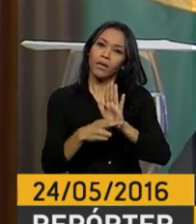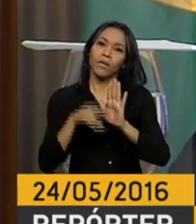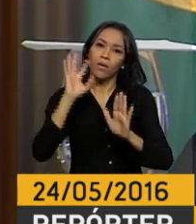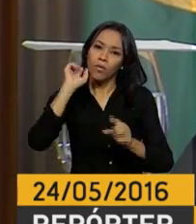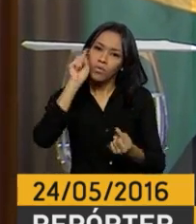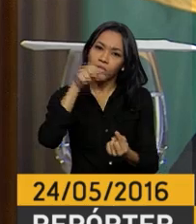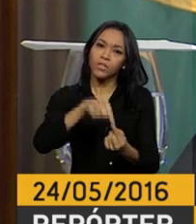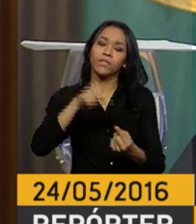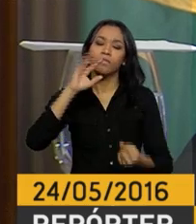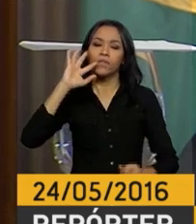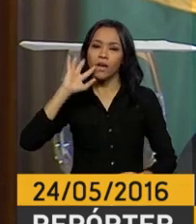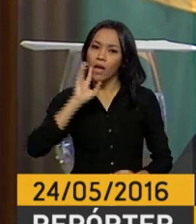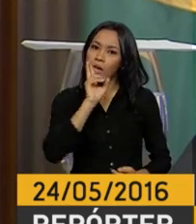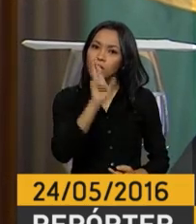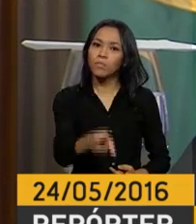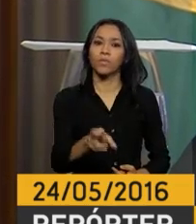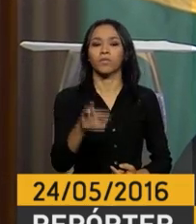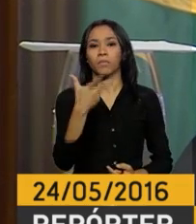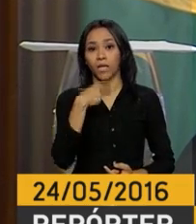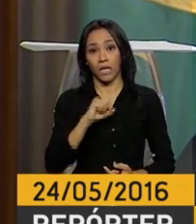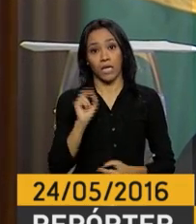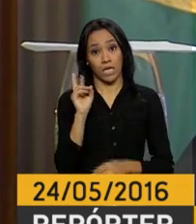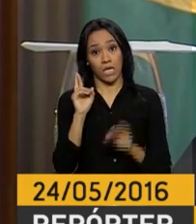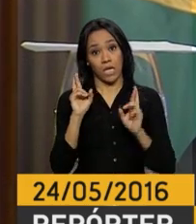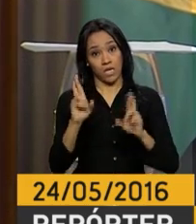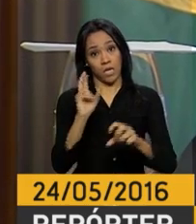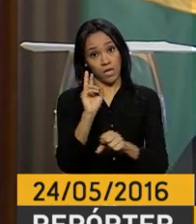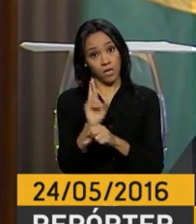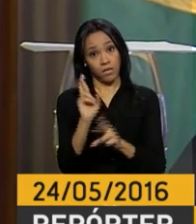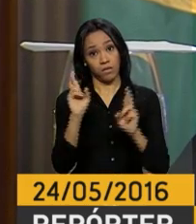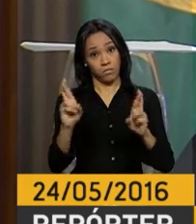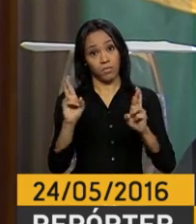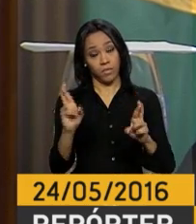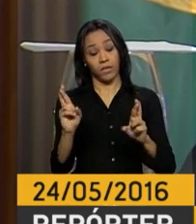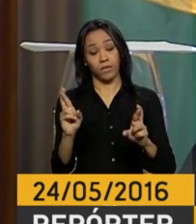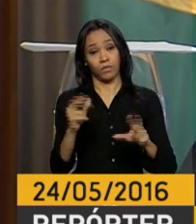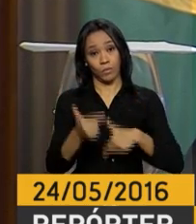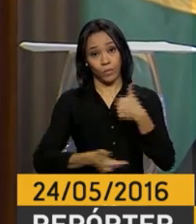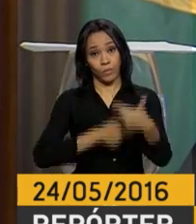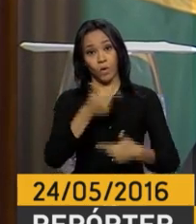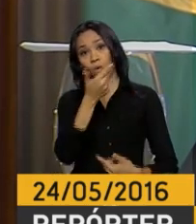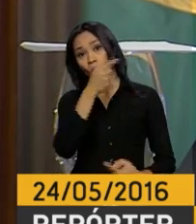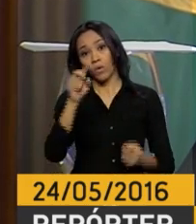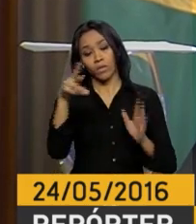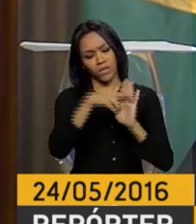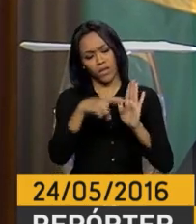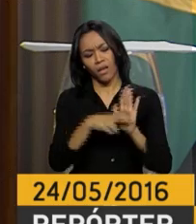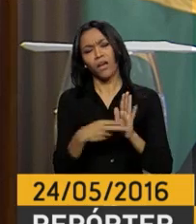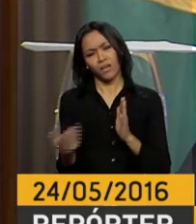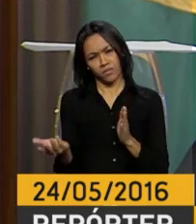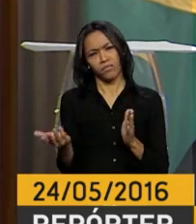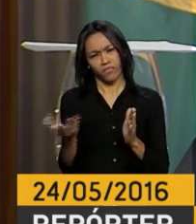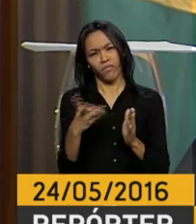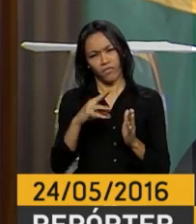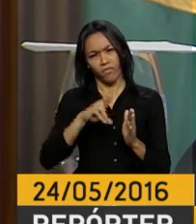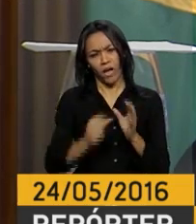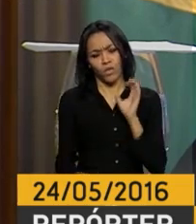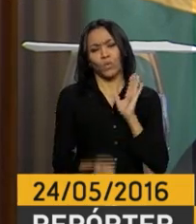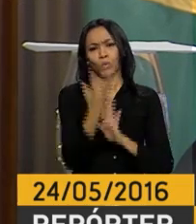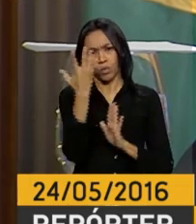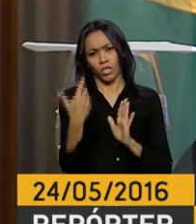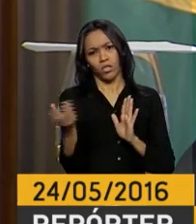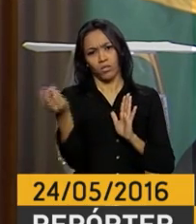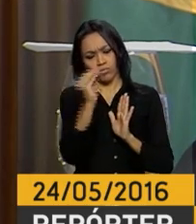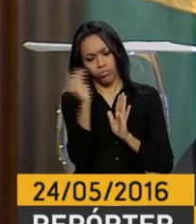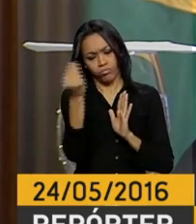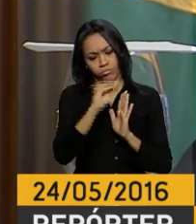resposta àqueles que esperam uma atuação governamental. Outras medidas tantas virão, não é? Ao longo do tempo elas